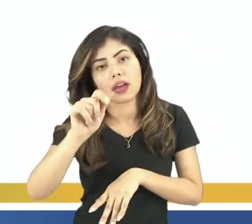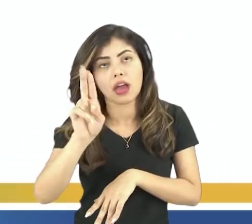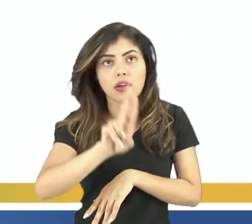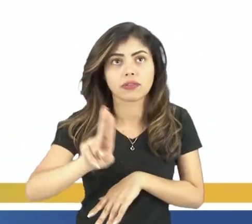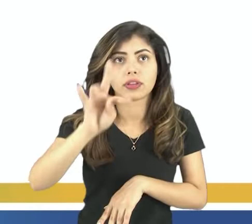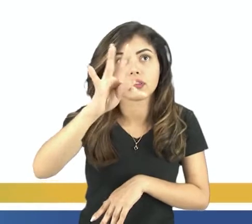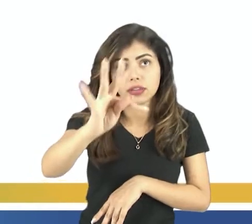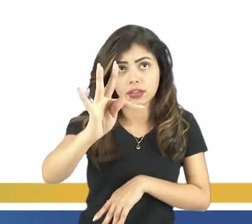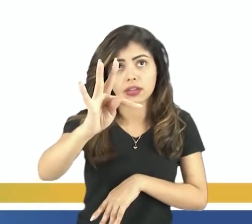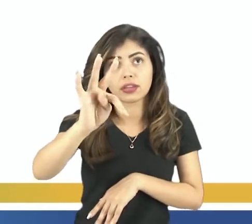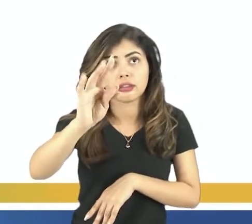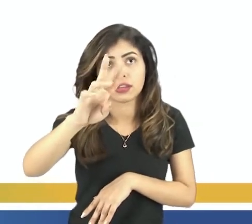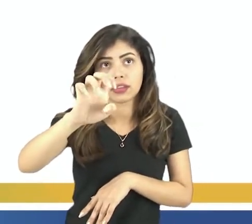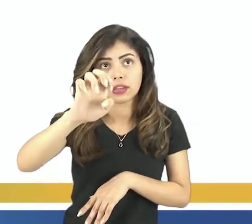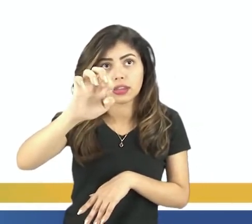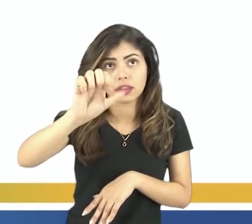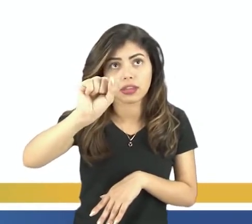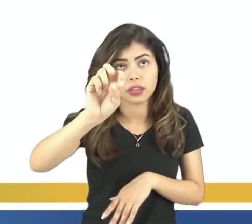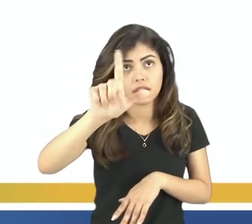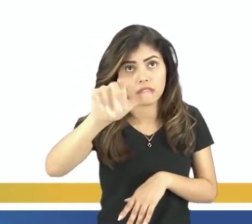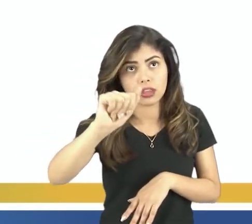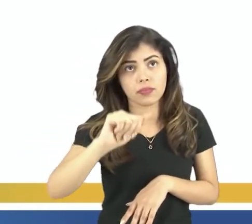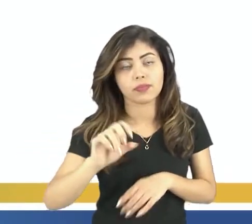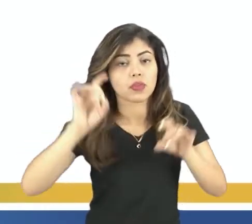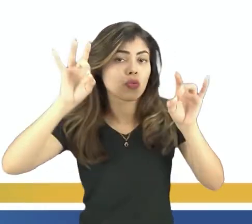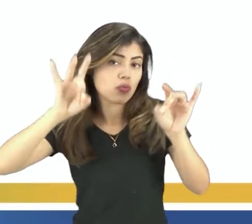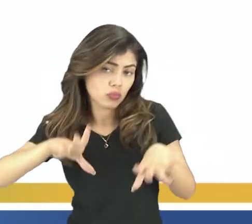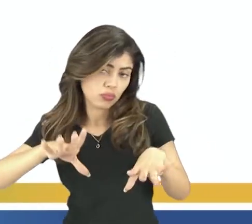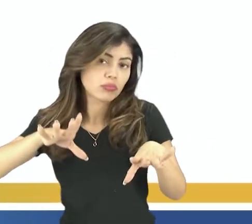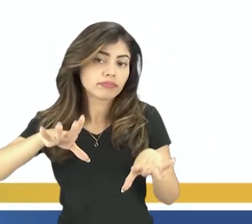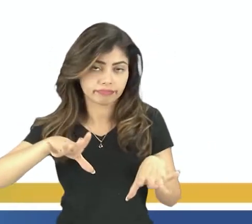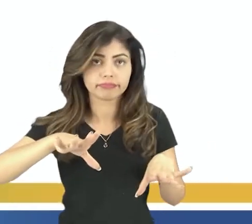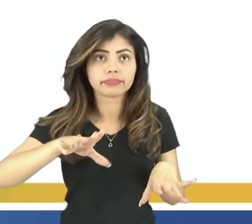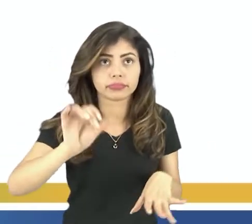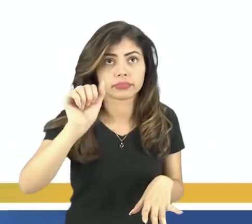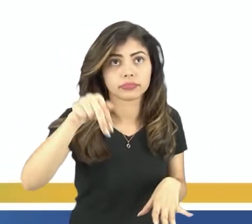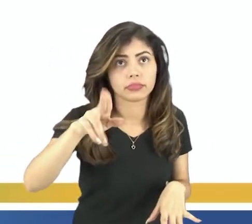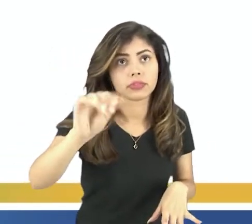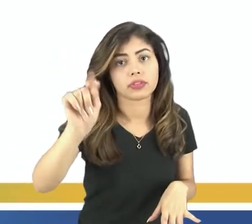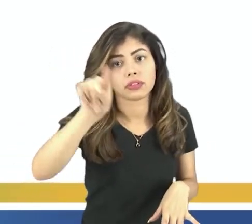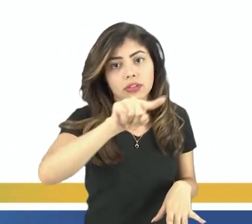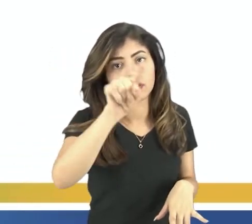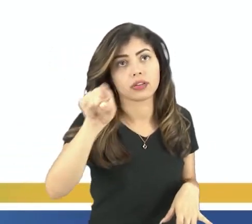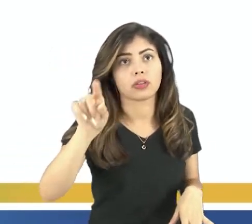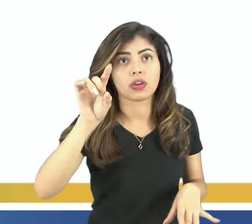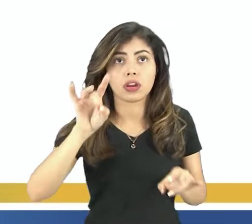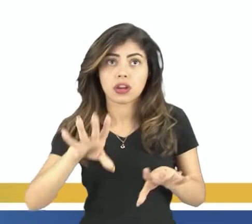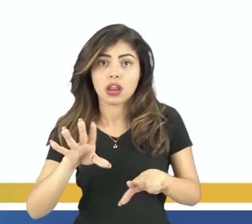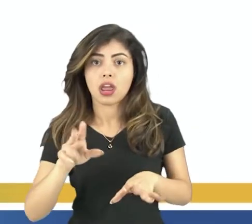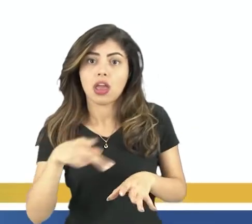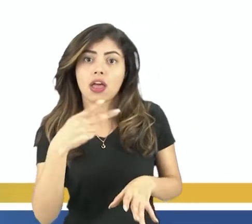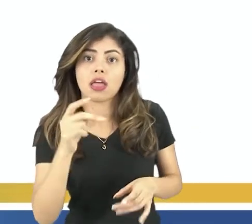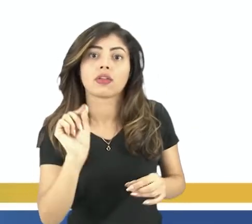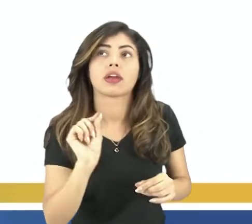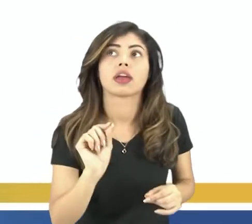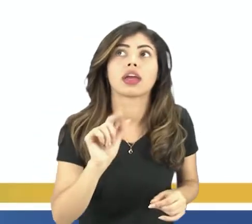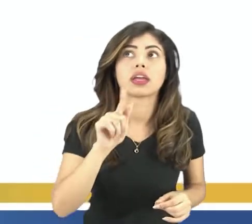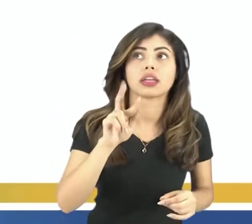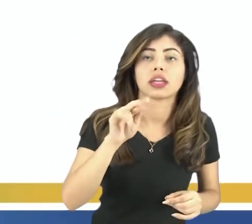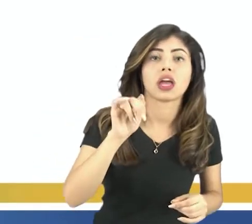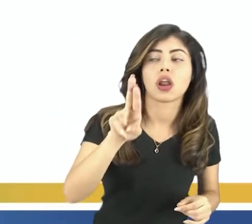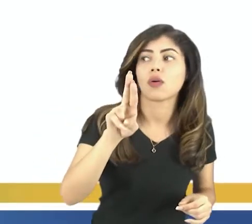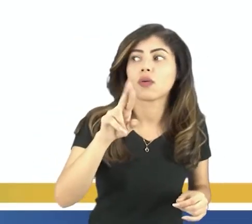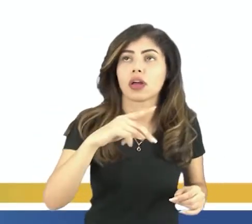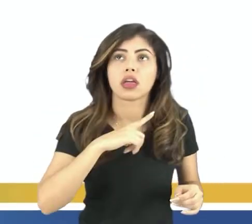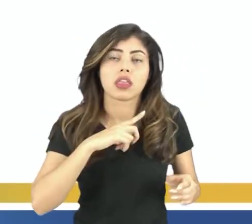um T maiúsculo, a gente vai ler Tesla. E o último, que é o seno do ângulo, ele vai ser dado em grau. E aí você vai verificar o grau ali para ser